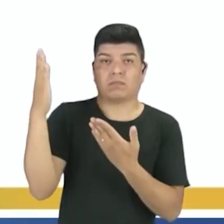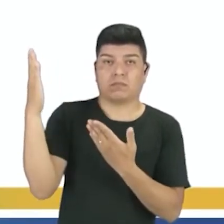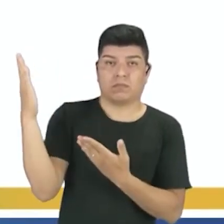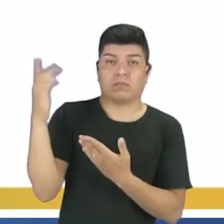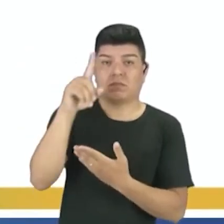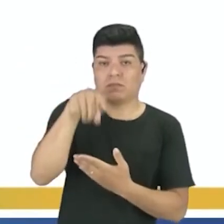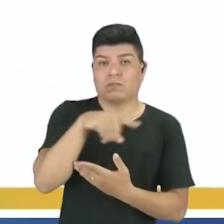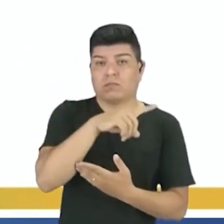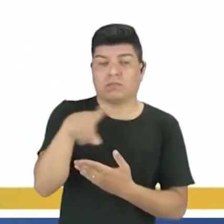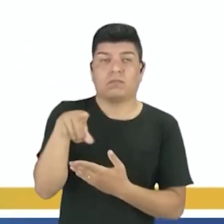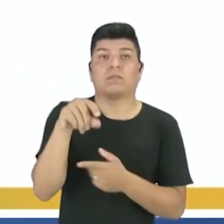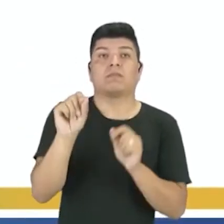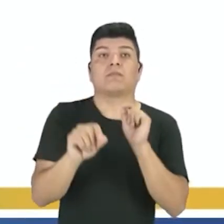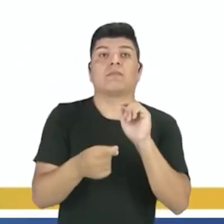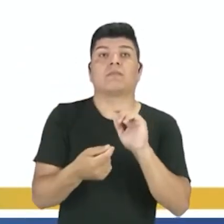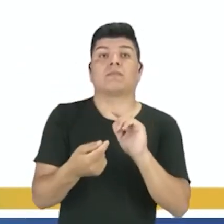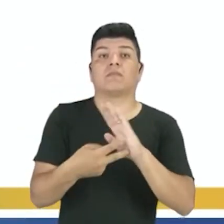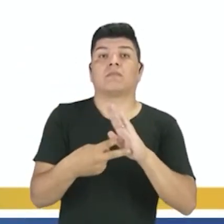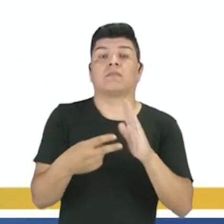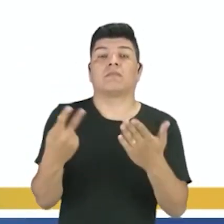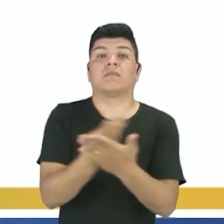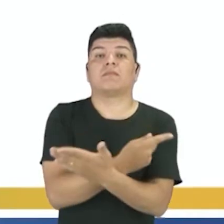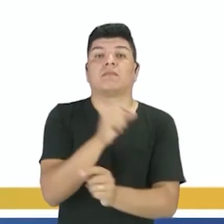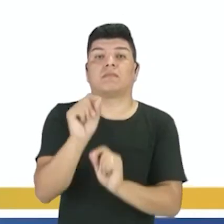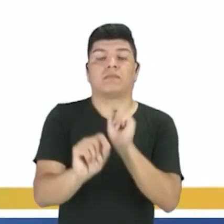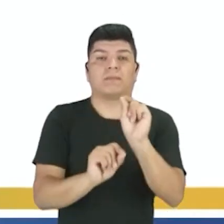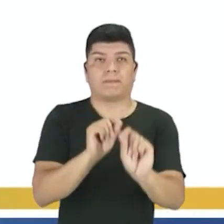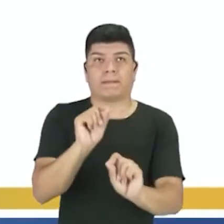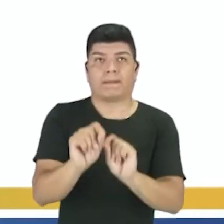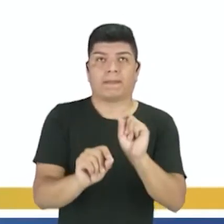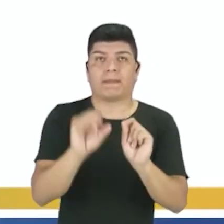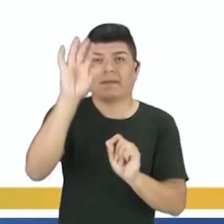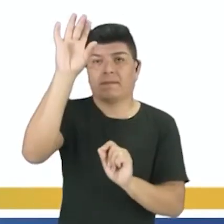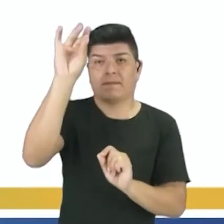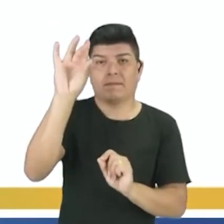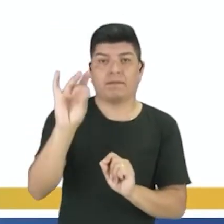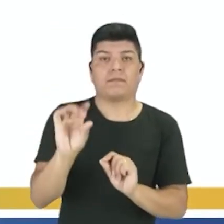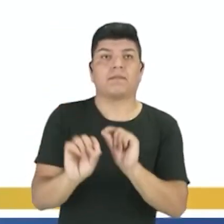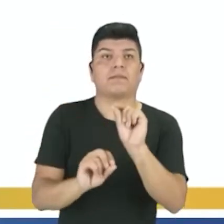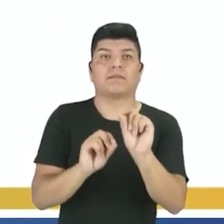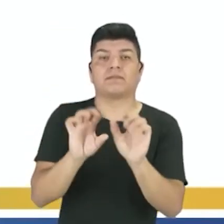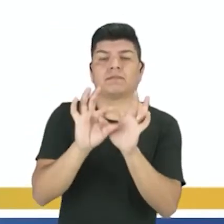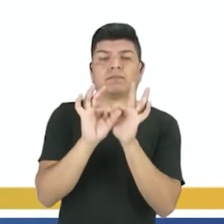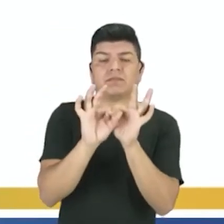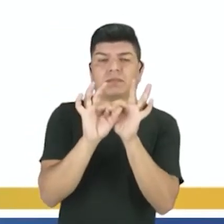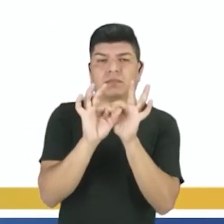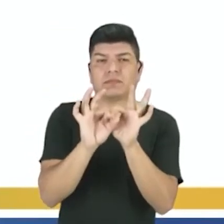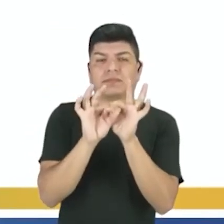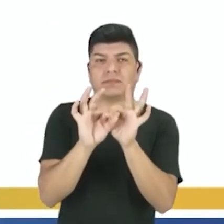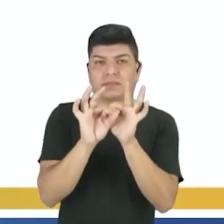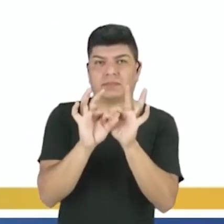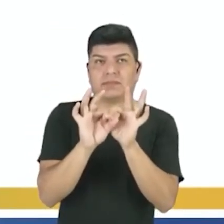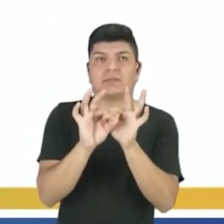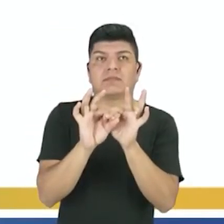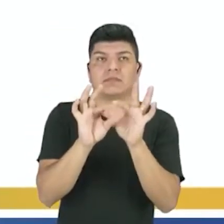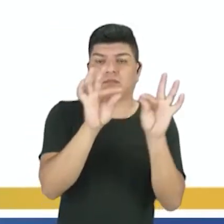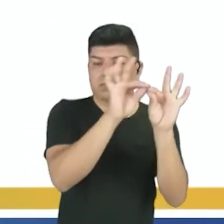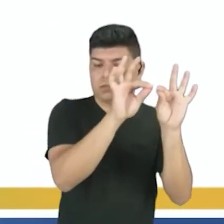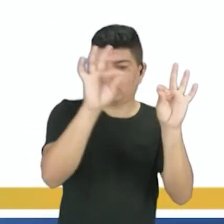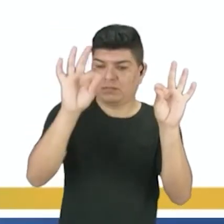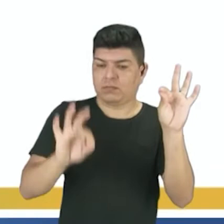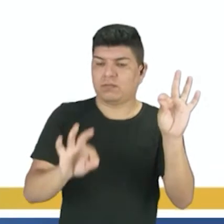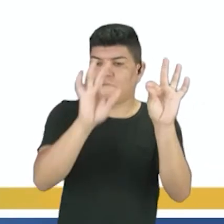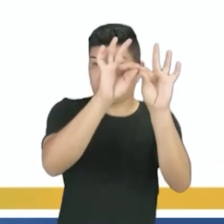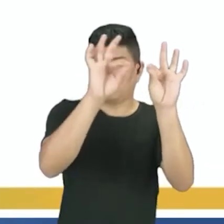vai acontecer. Depois que eu represento cada um desses pontos e ligo, né, esses pontos, eu